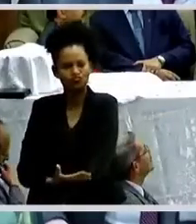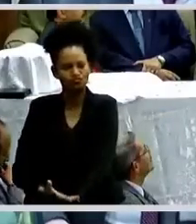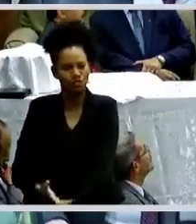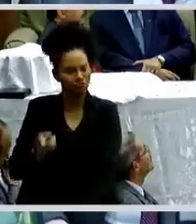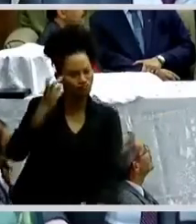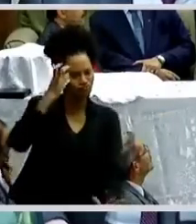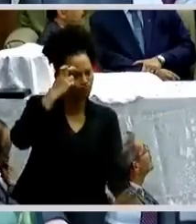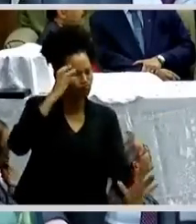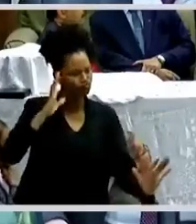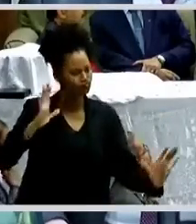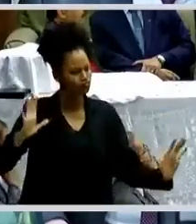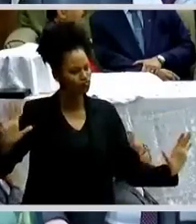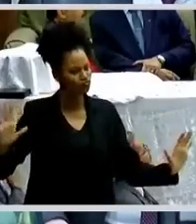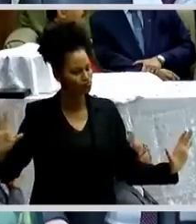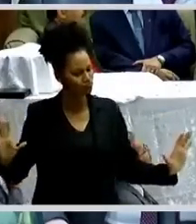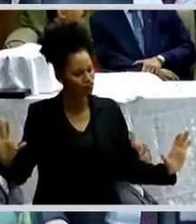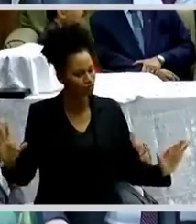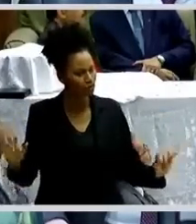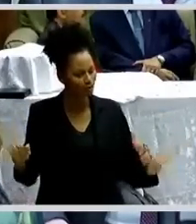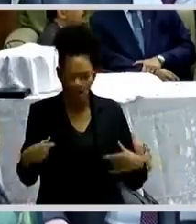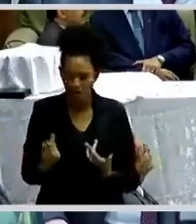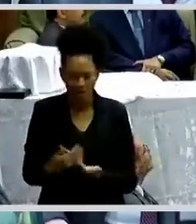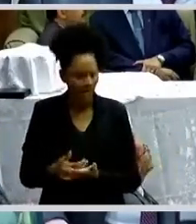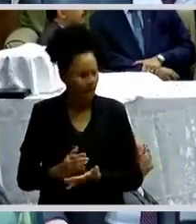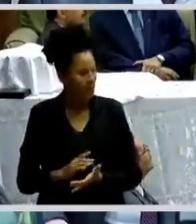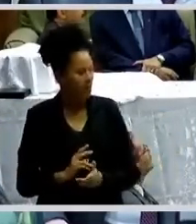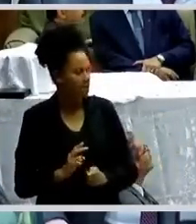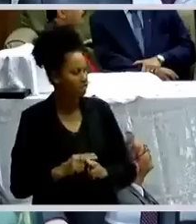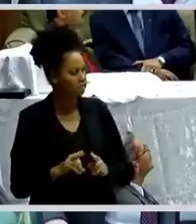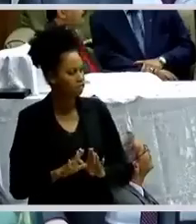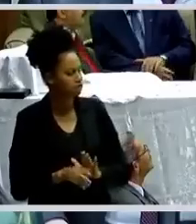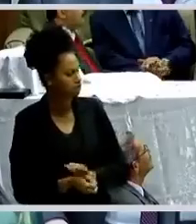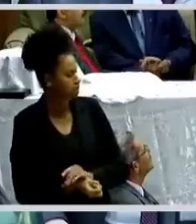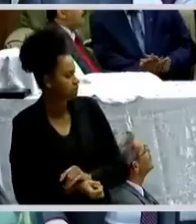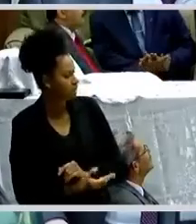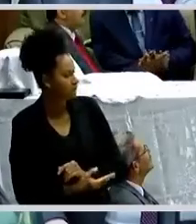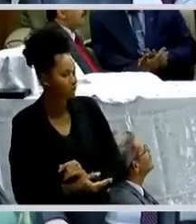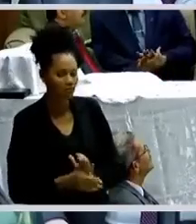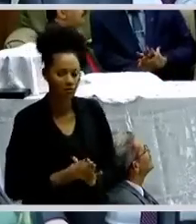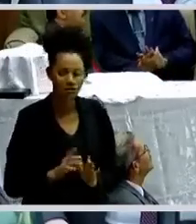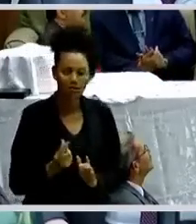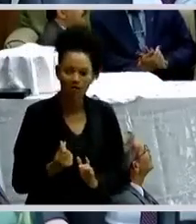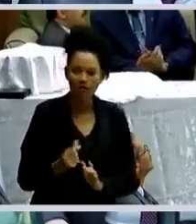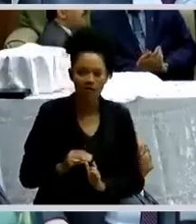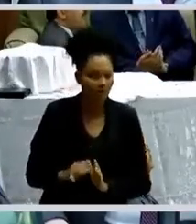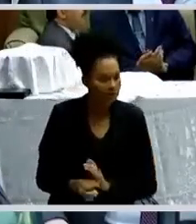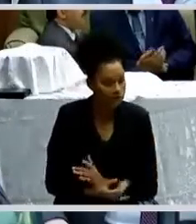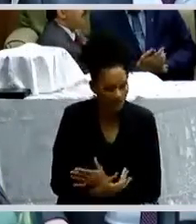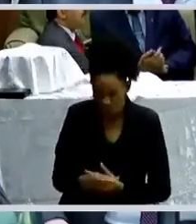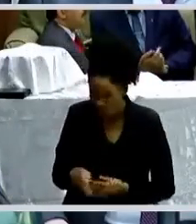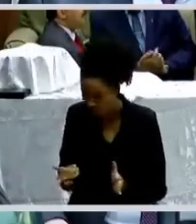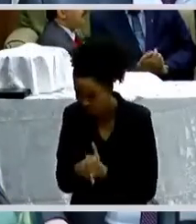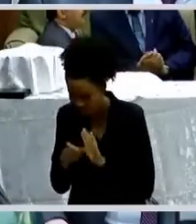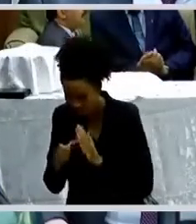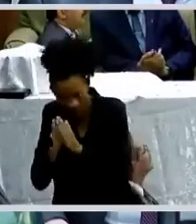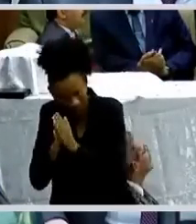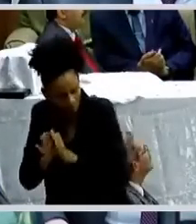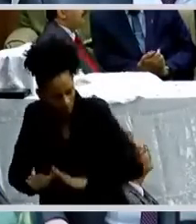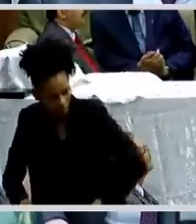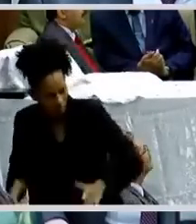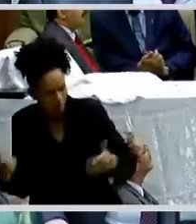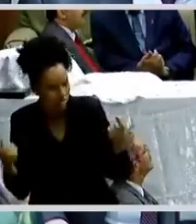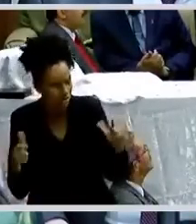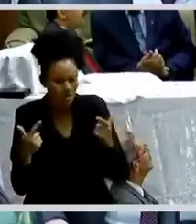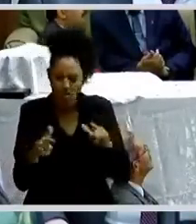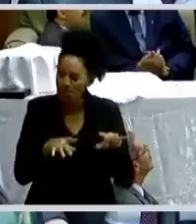quê? Eles começaram a extorquir. Quando o povo vinha adorar em Jerusalém, como não tinha o